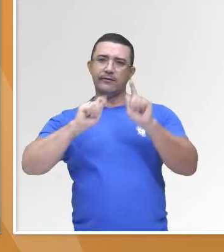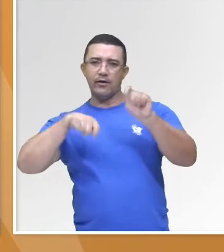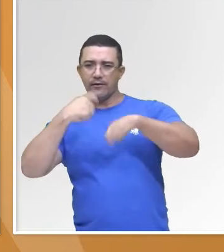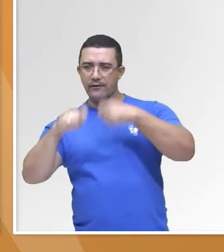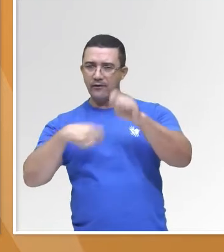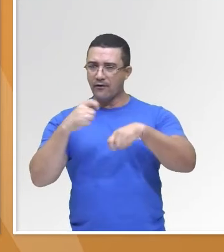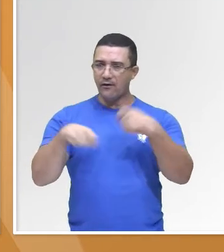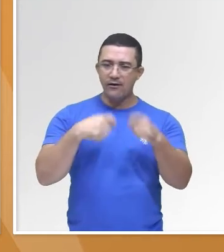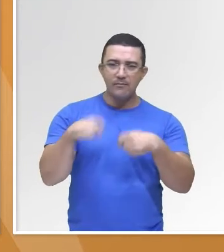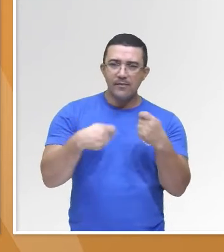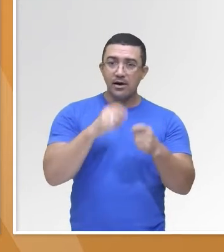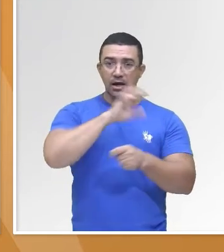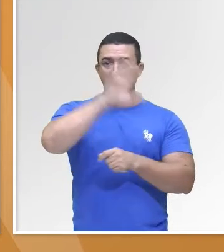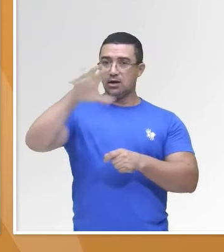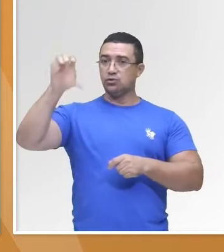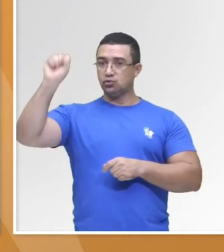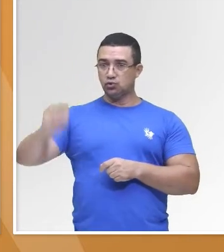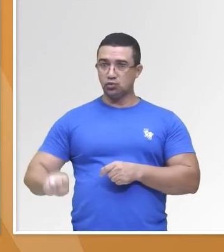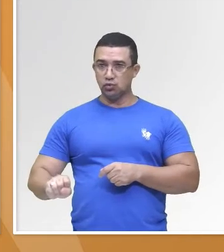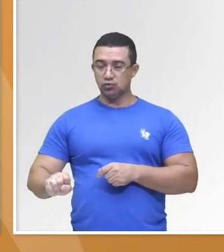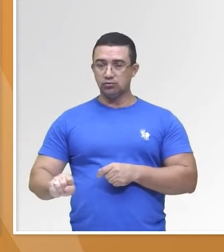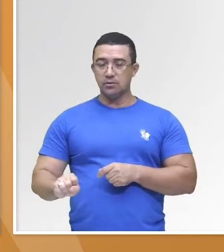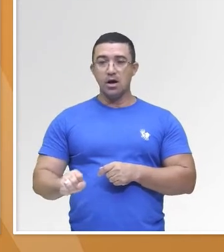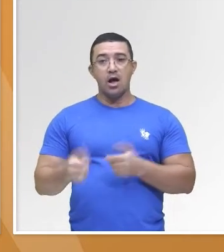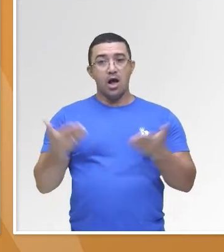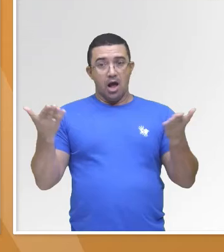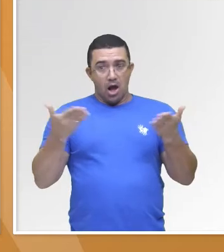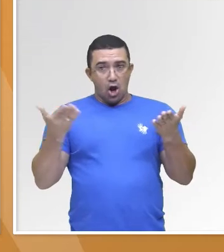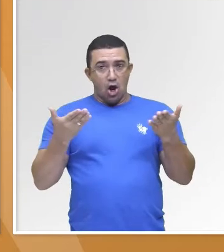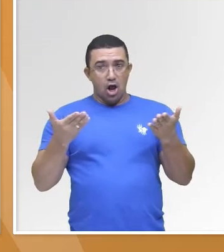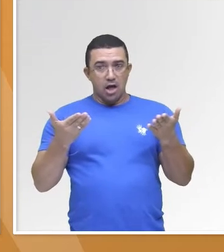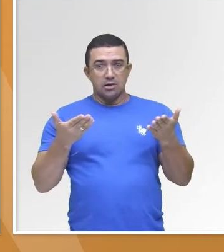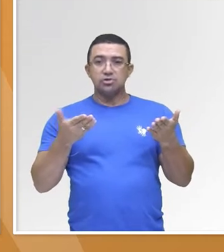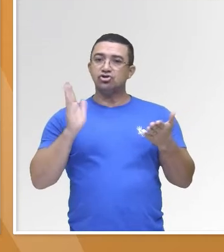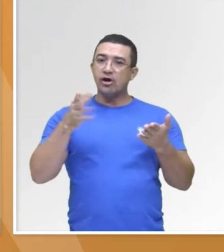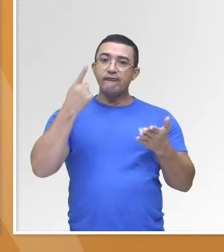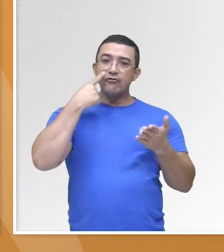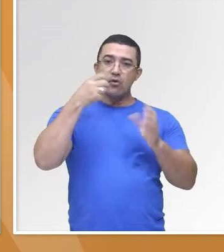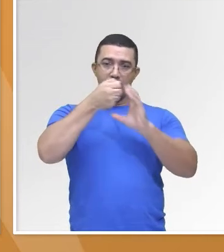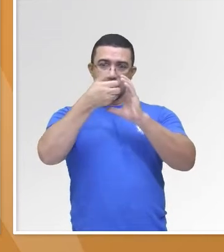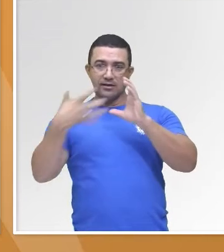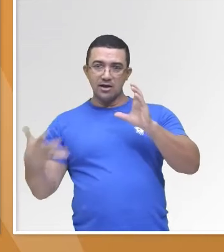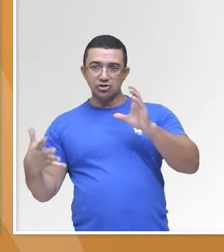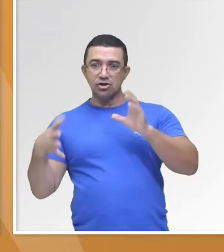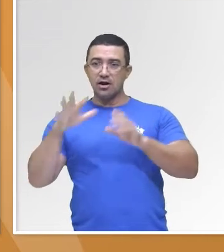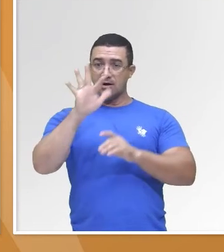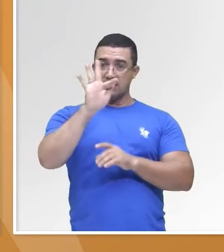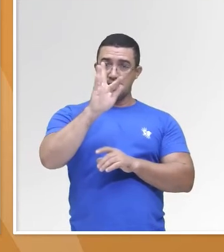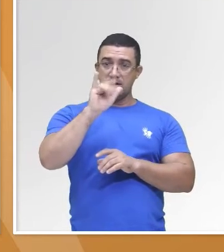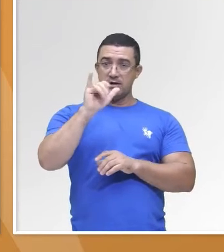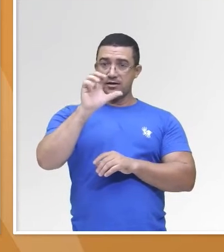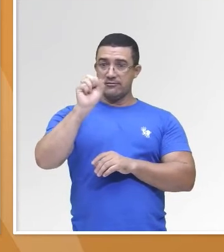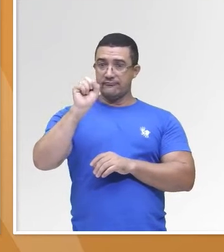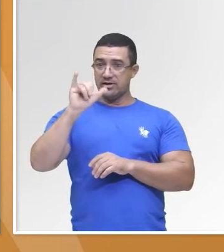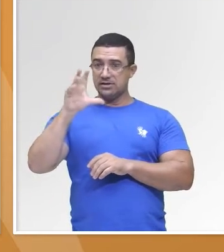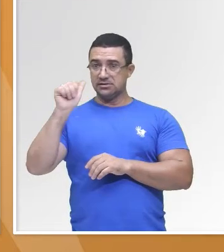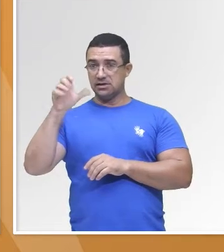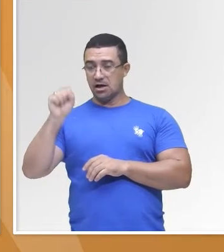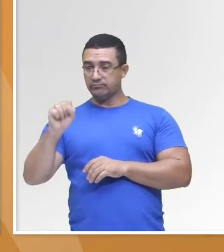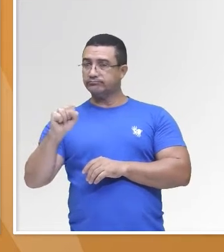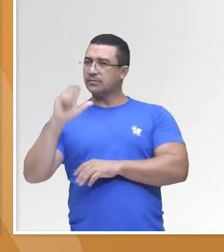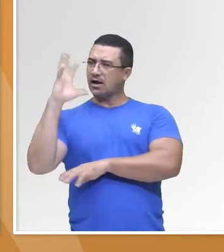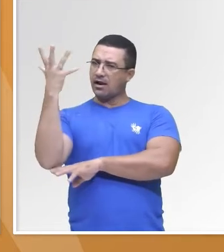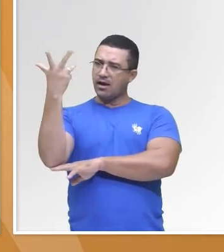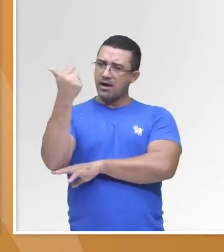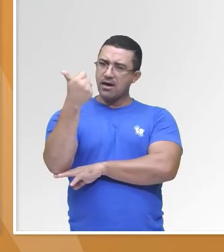econômicas da região sul, né? No primeiro momento a gente viu ali as características físicas, né? Clima, relevo, vegetação,